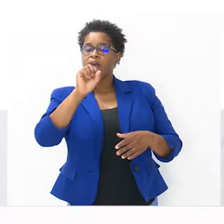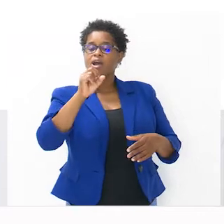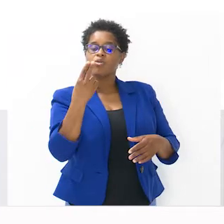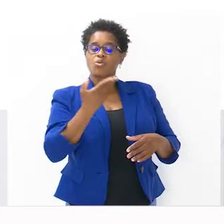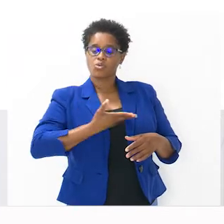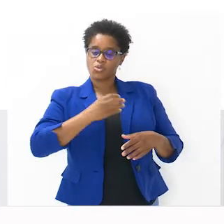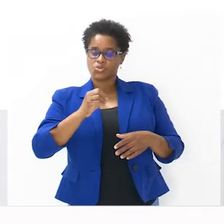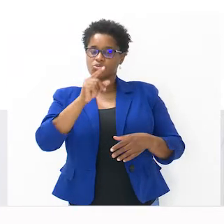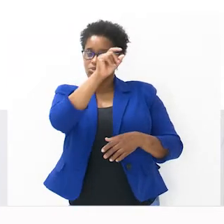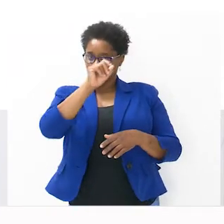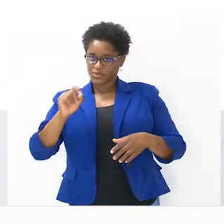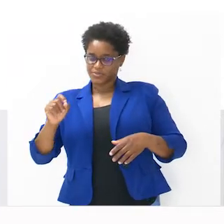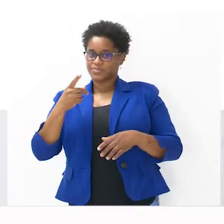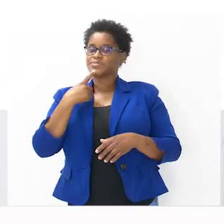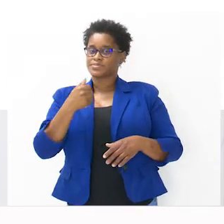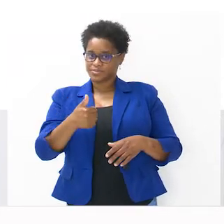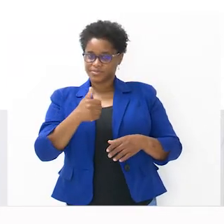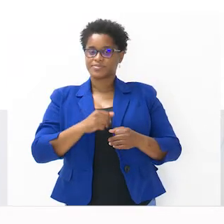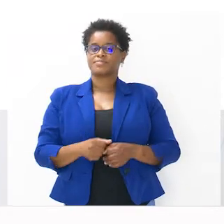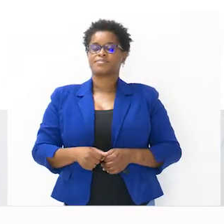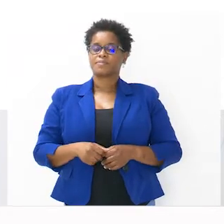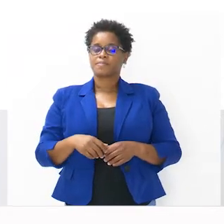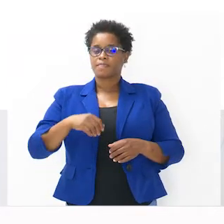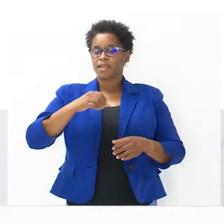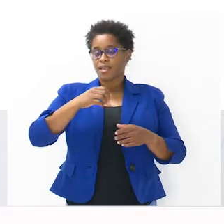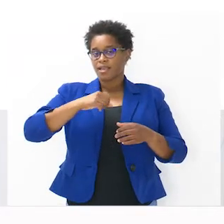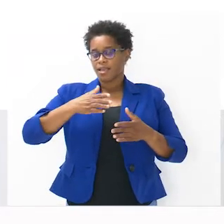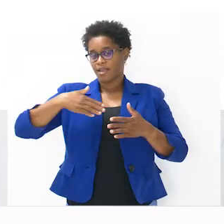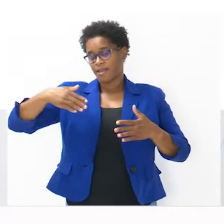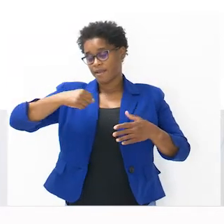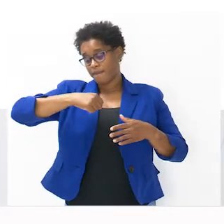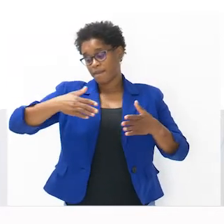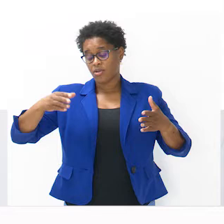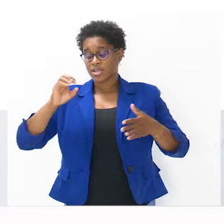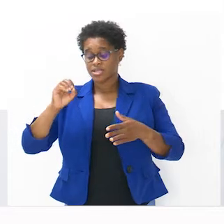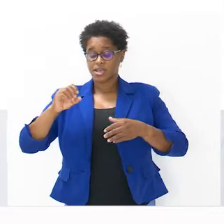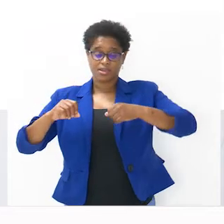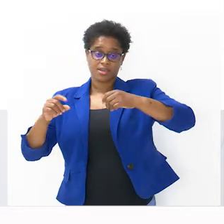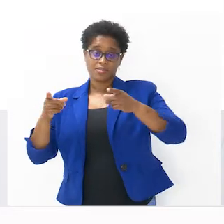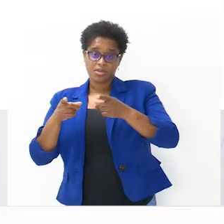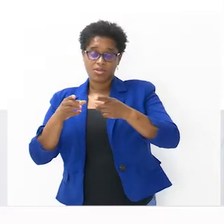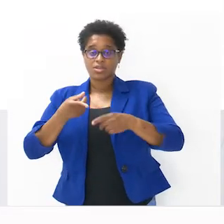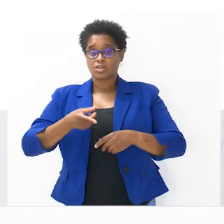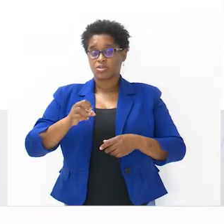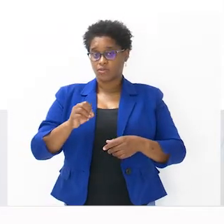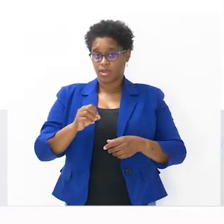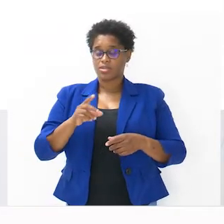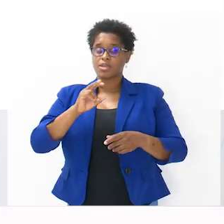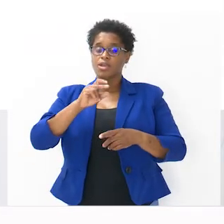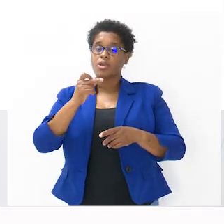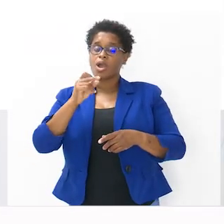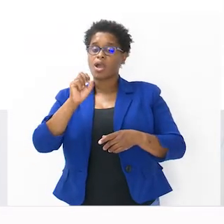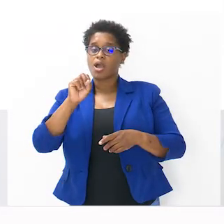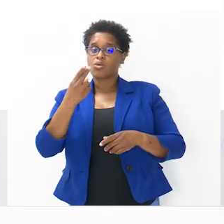agudo. Muito bem. Um ângulo que mede maior que 0 e menor do que 90 é